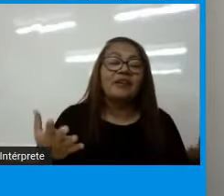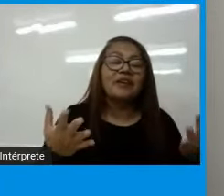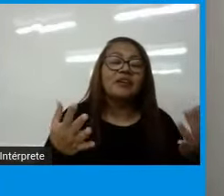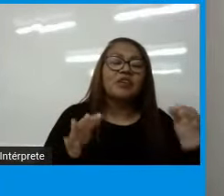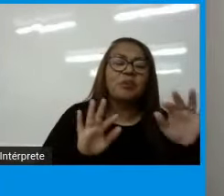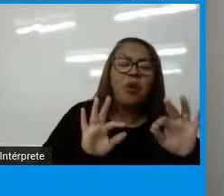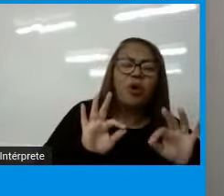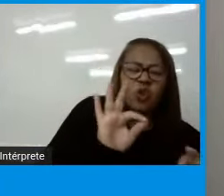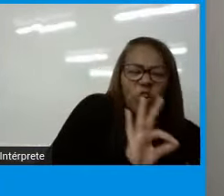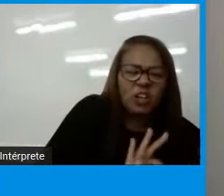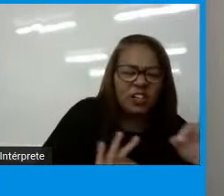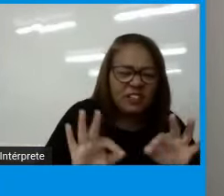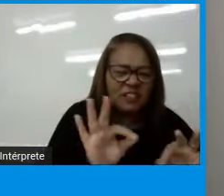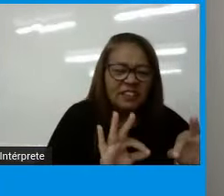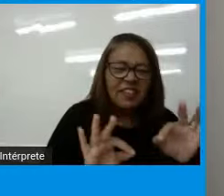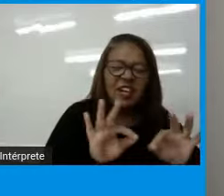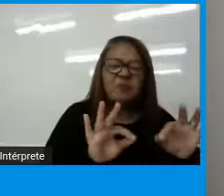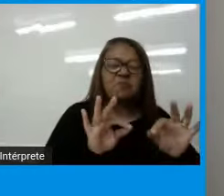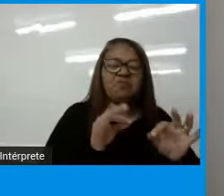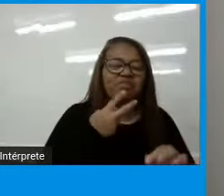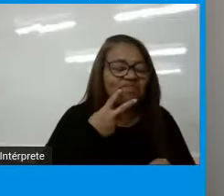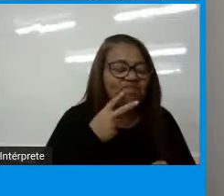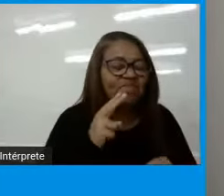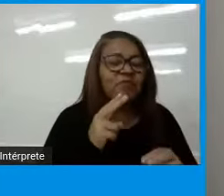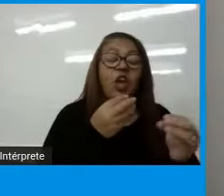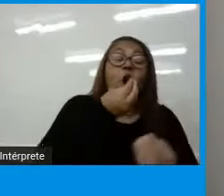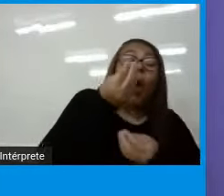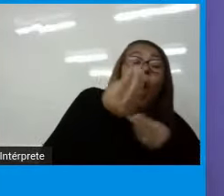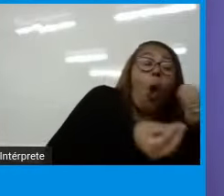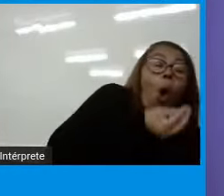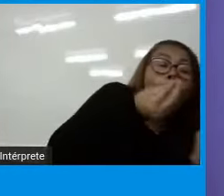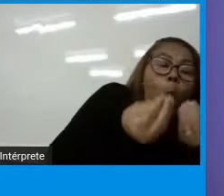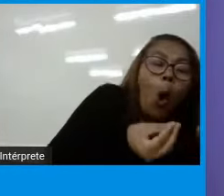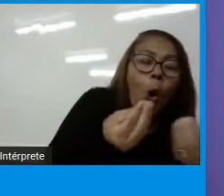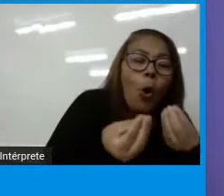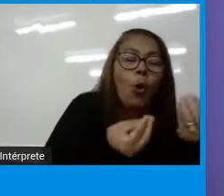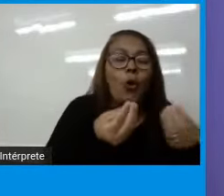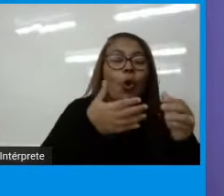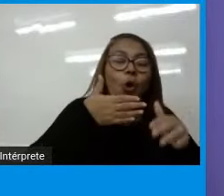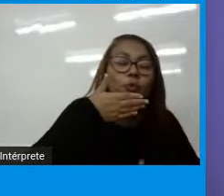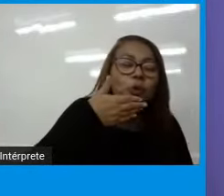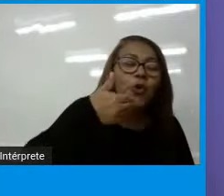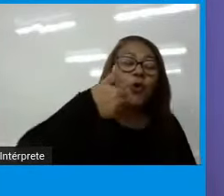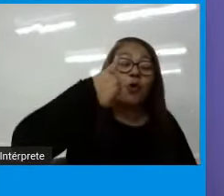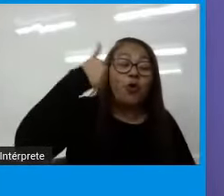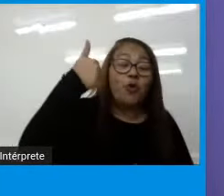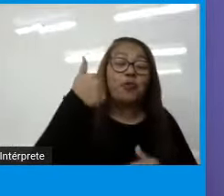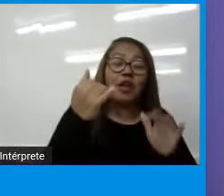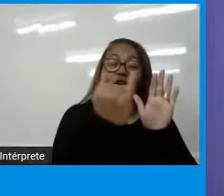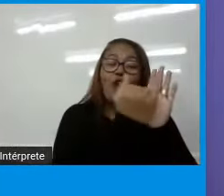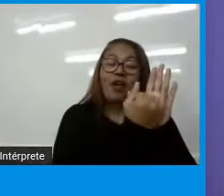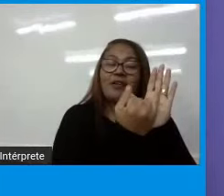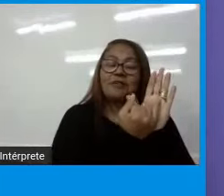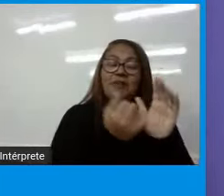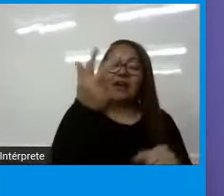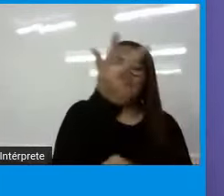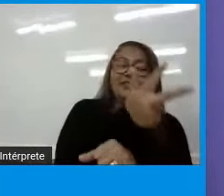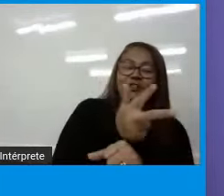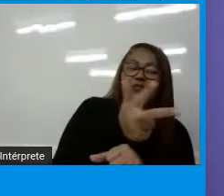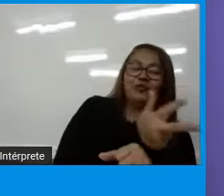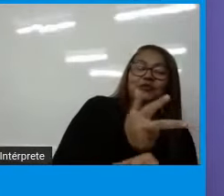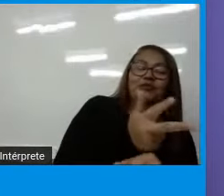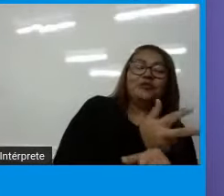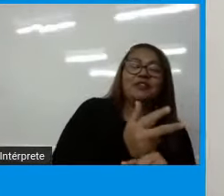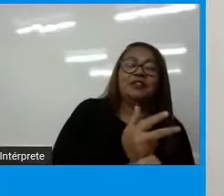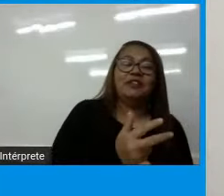variar, inserindo letras com informações que queira destacar ou colocando cartelas com texto quando quiser que o aluno leia o que está sendo